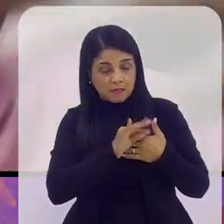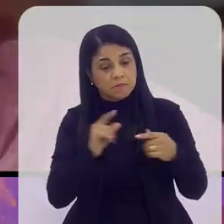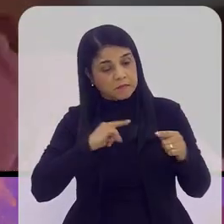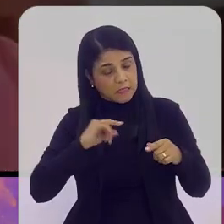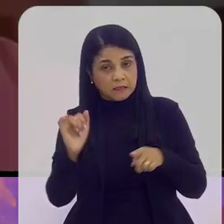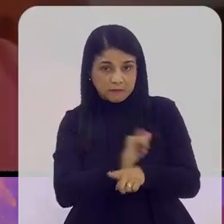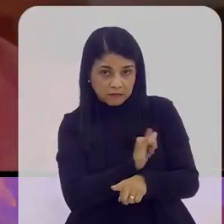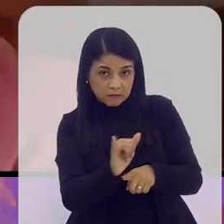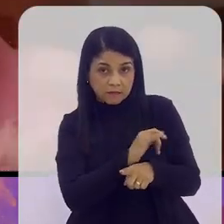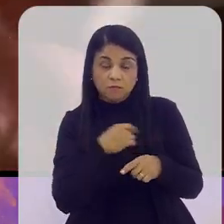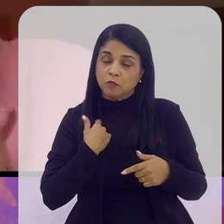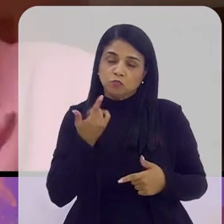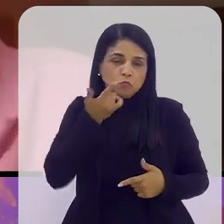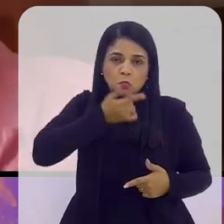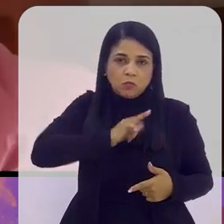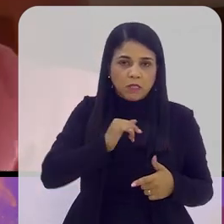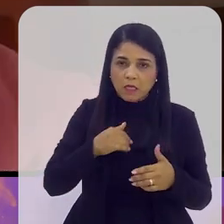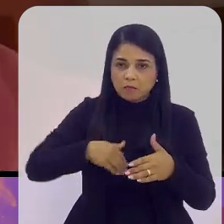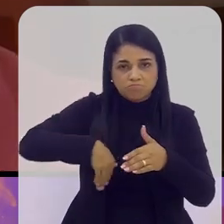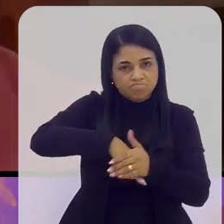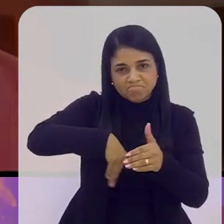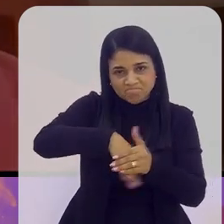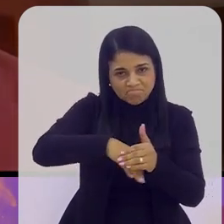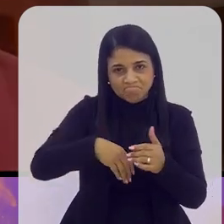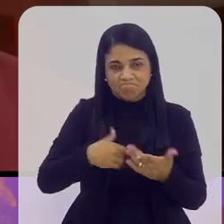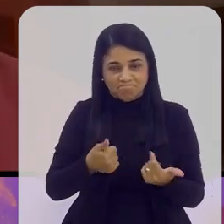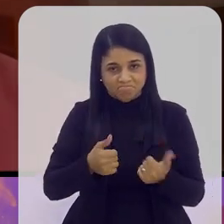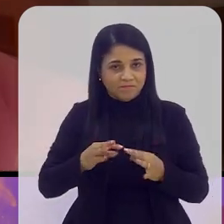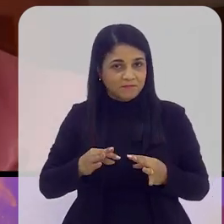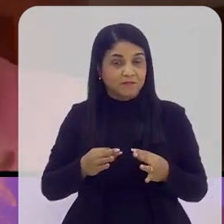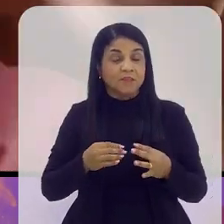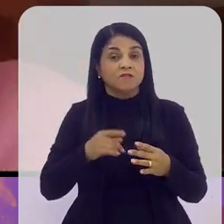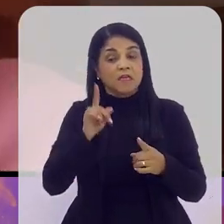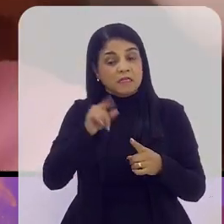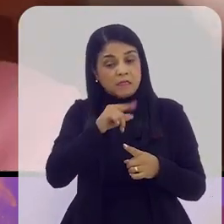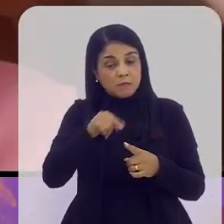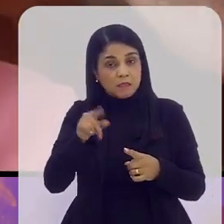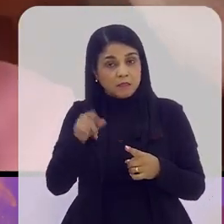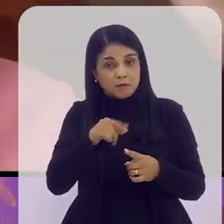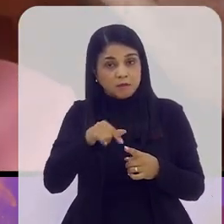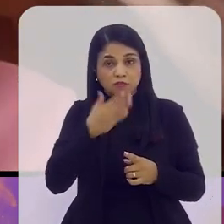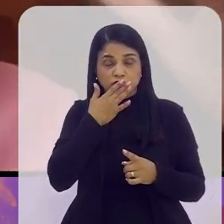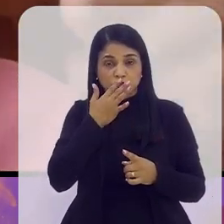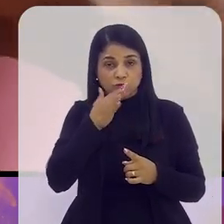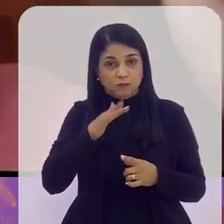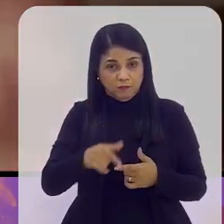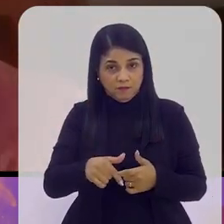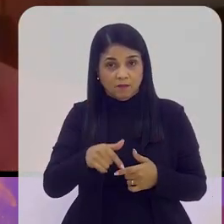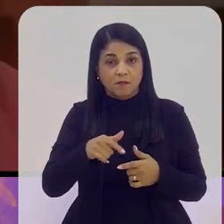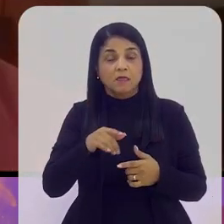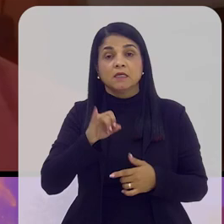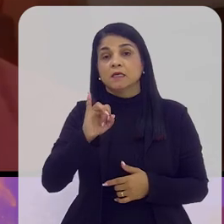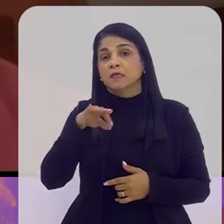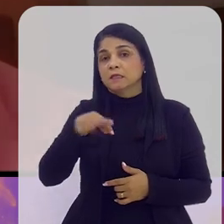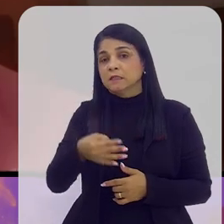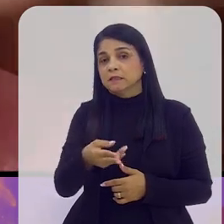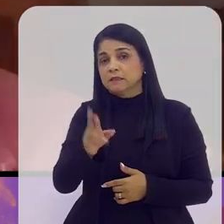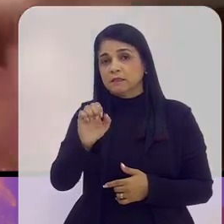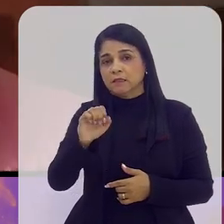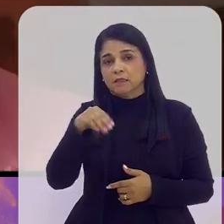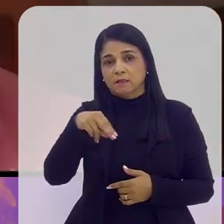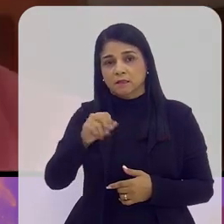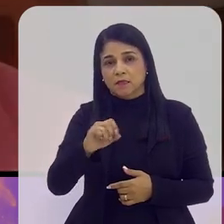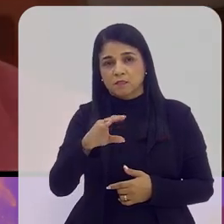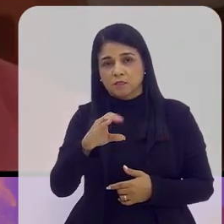possui todos os recursos para isso, mas não está conseguindo jogar aquilo que pode. Então, você vai eliminando os times brasileiros, pega o Internacional, né, que